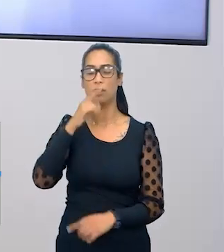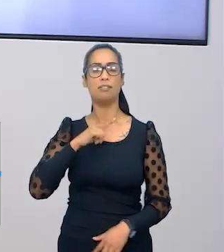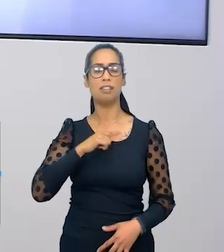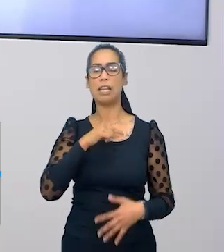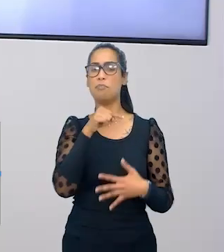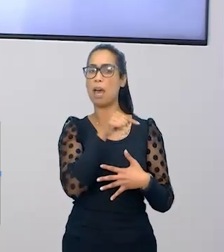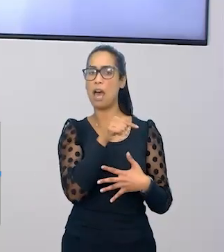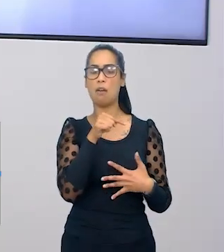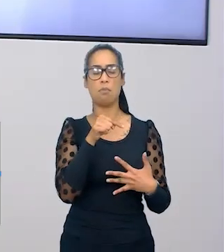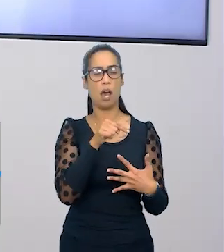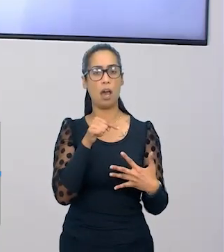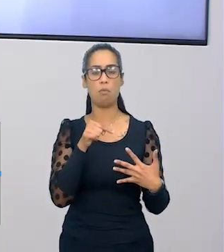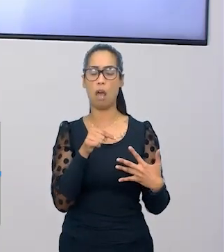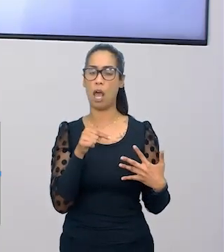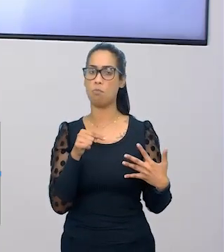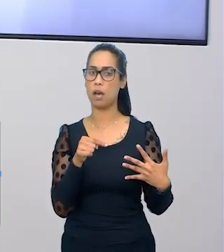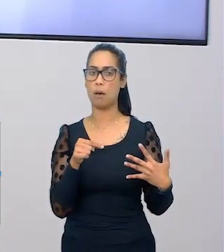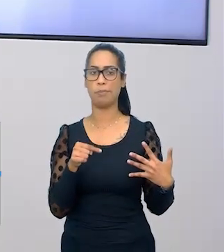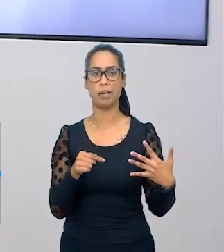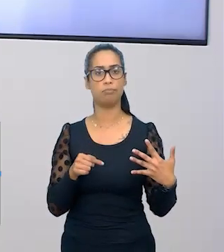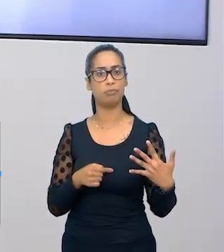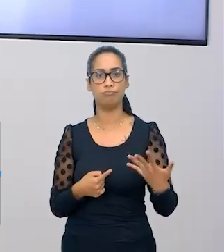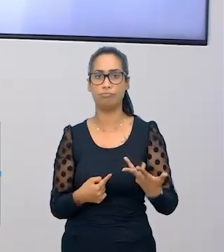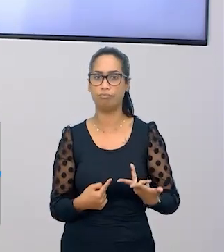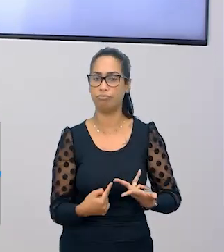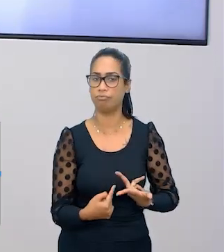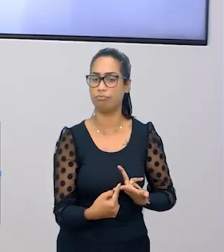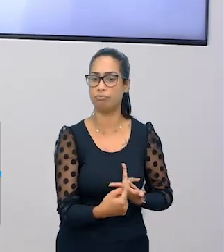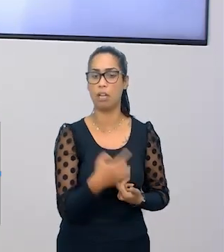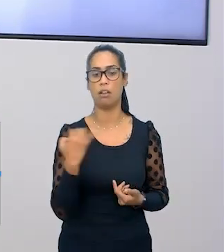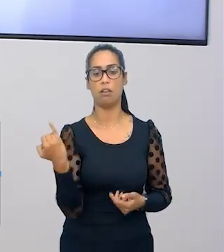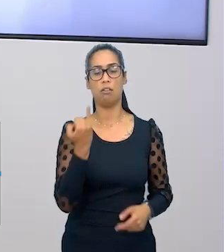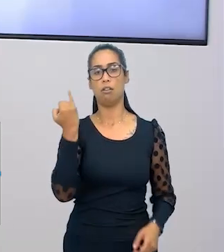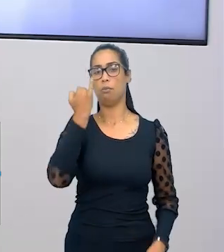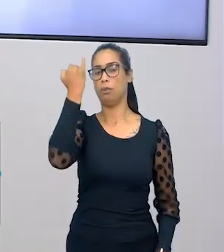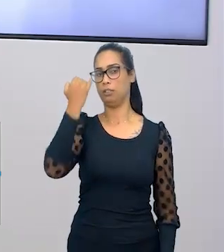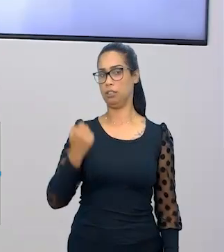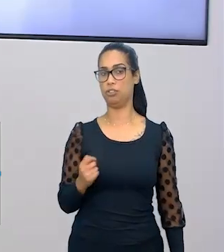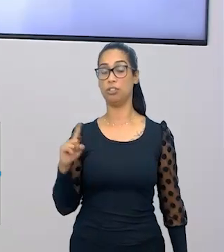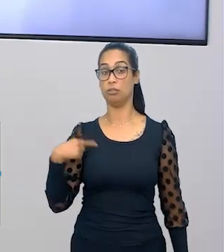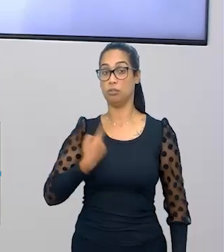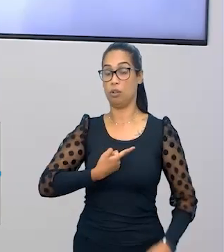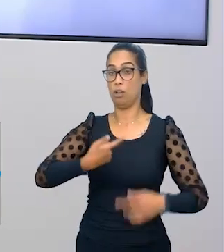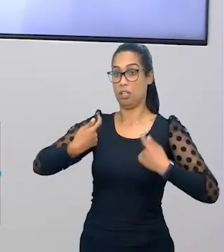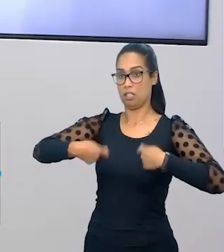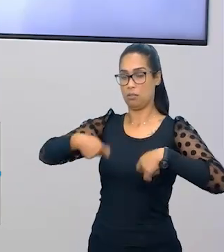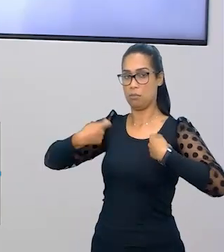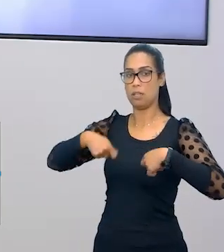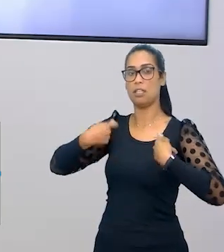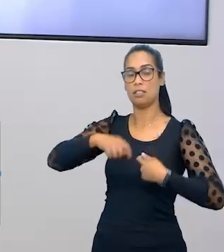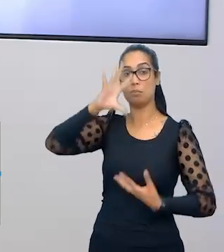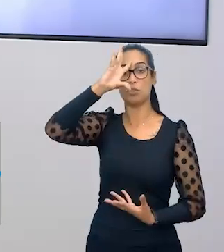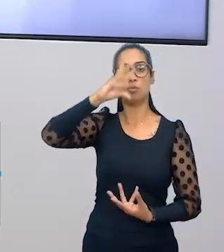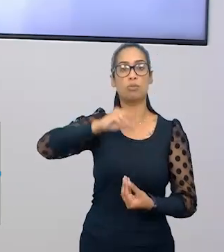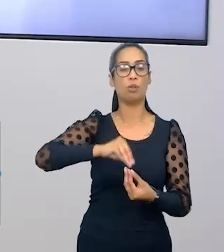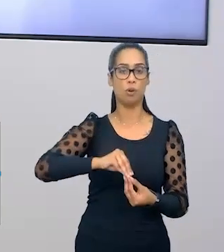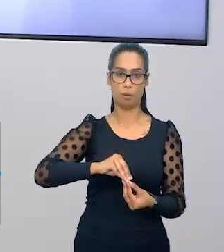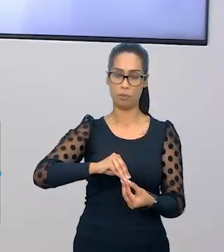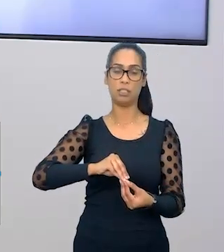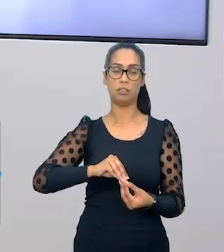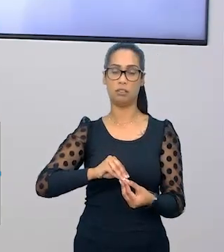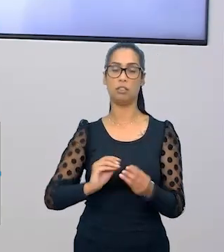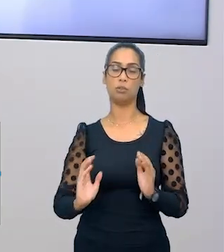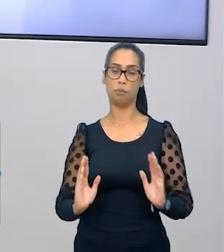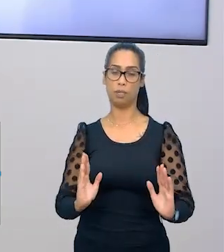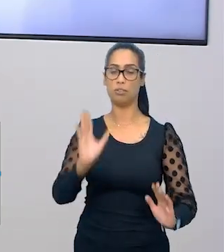pontos que são extremamente relevantes para a gente considerar aí na prática de ensino e aprendizagem. Já aparece